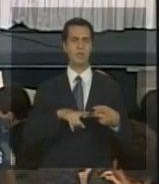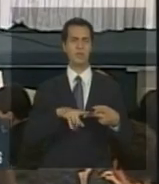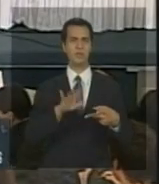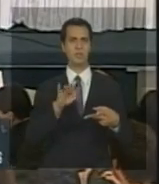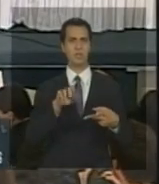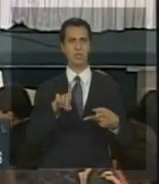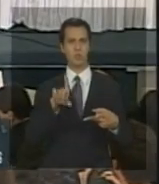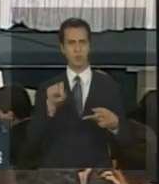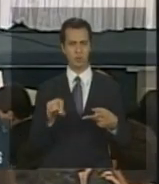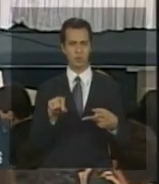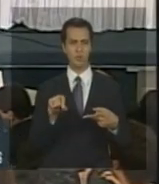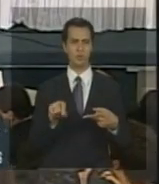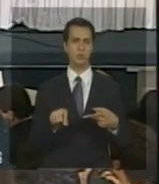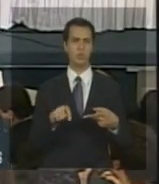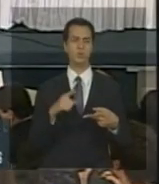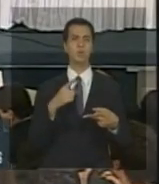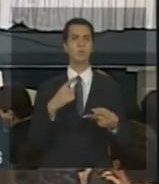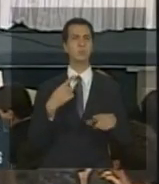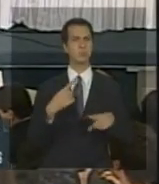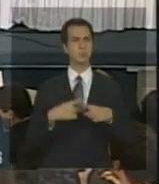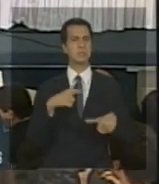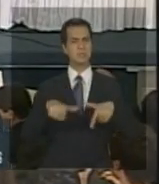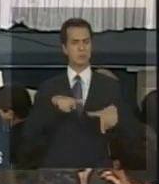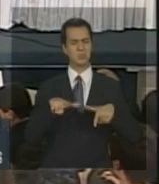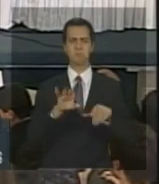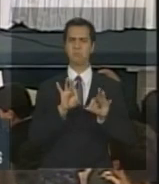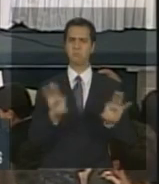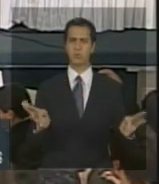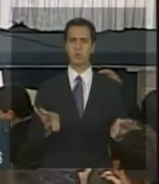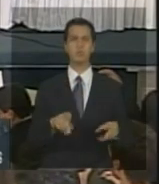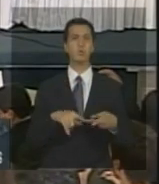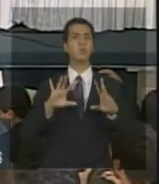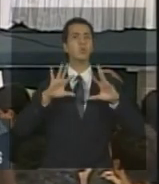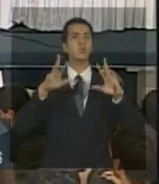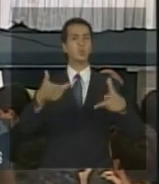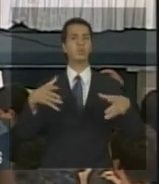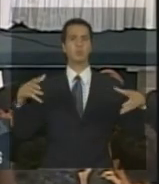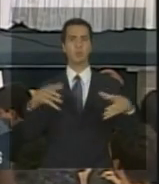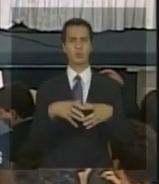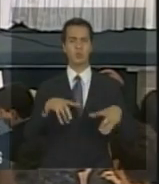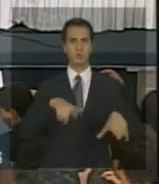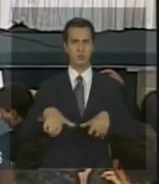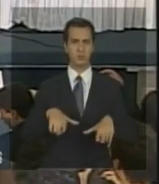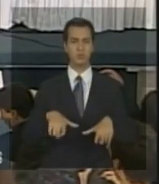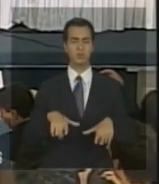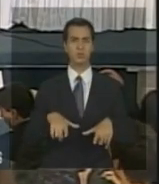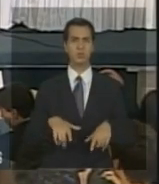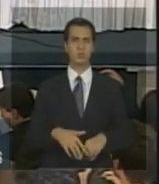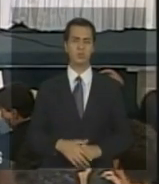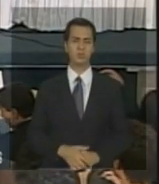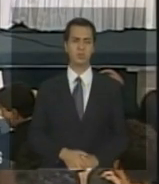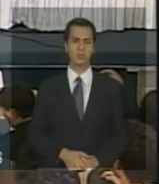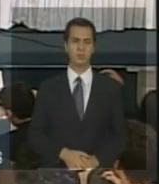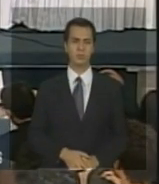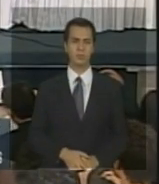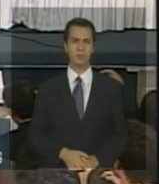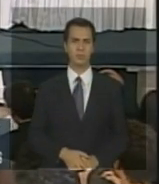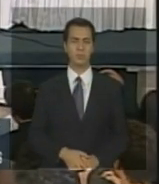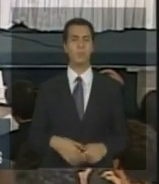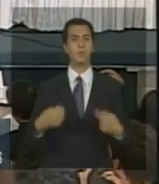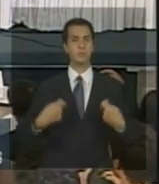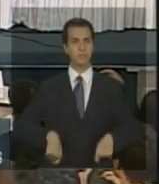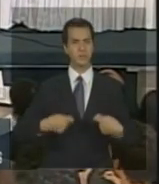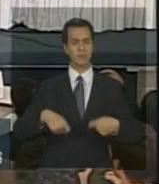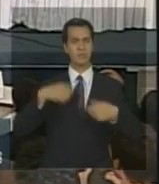Fernando Matos, que faz um trabalho excepcional, a toda a equipe, ao nosso homenageado. Eu preciso